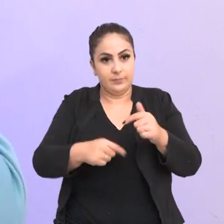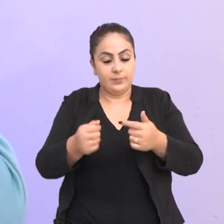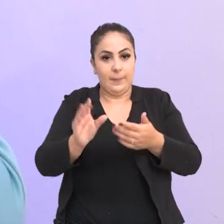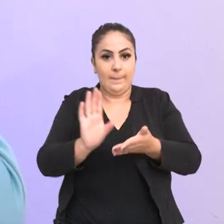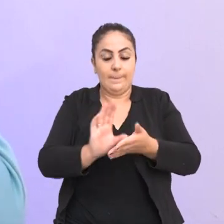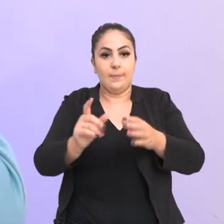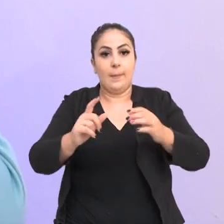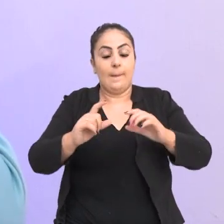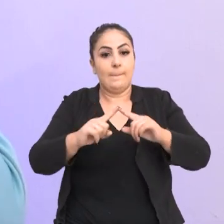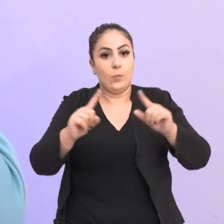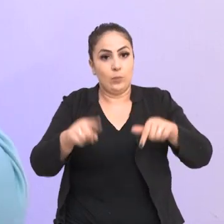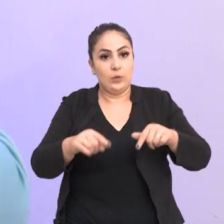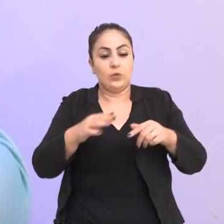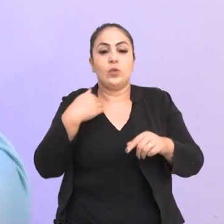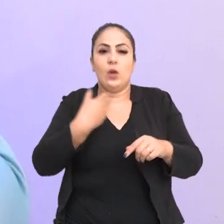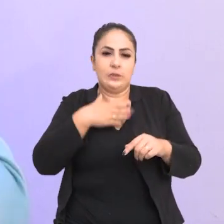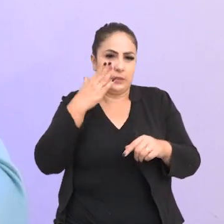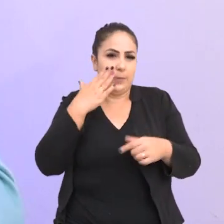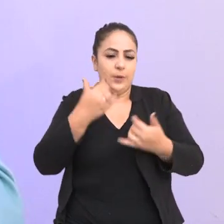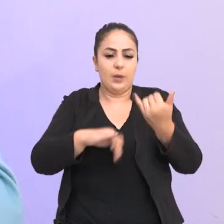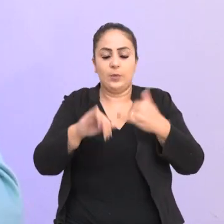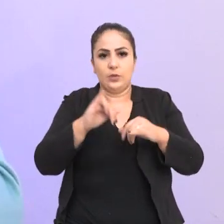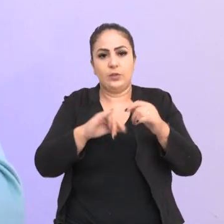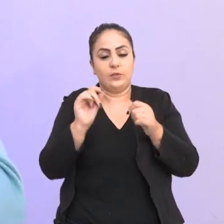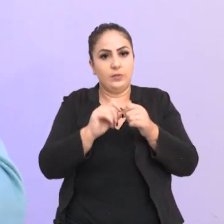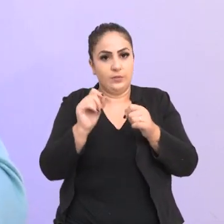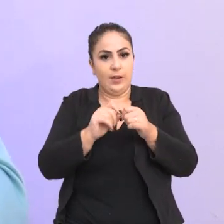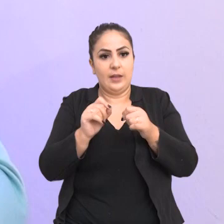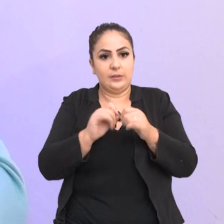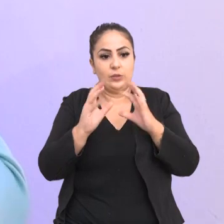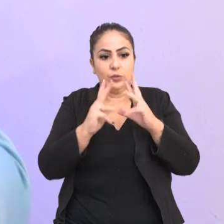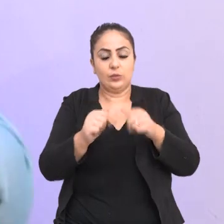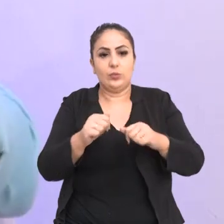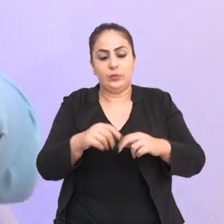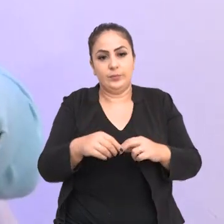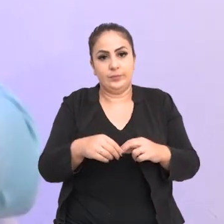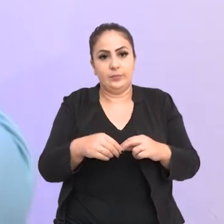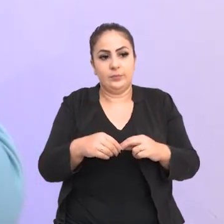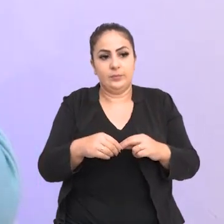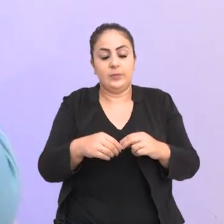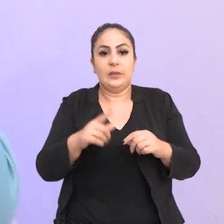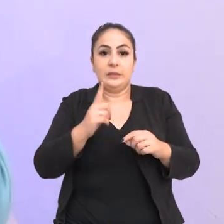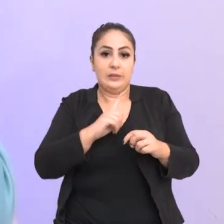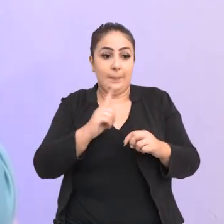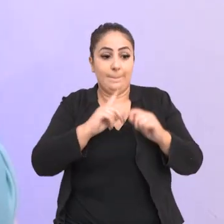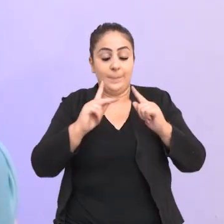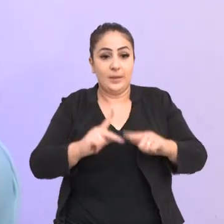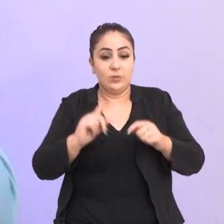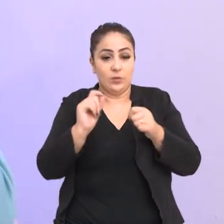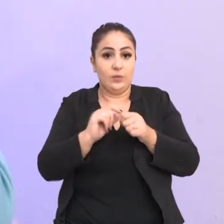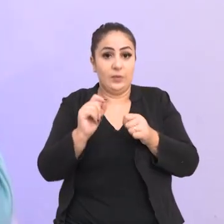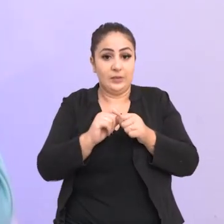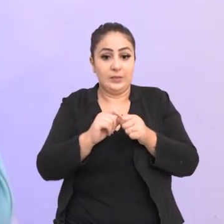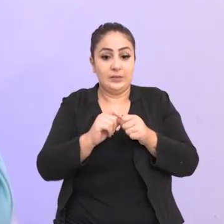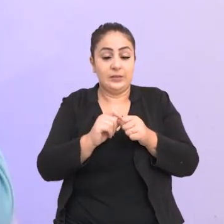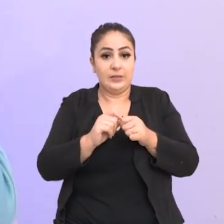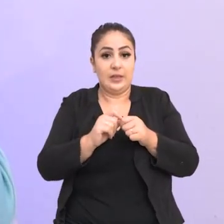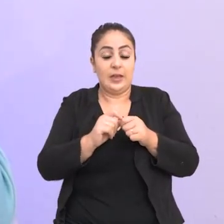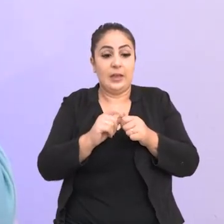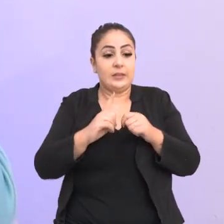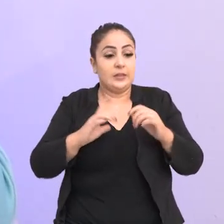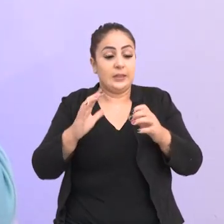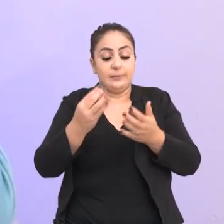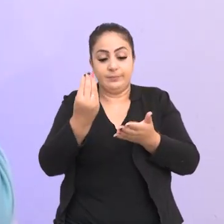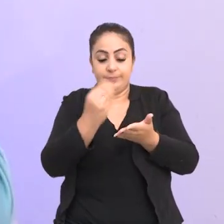gente sabe que um laboratório, por exemplo, que faz os testes, ele tem a pessoa que está fazendo o teste,